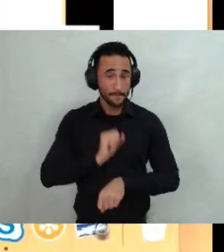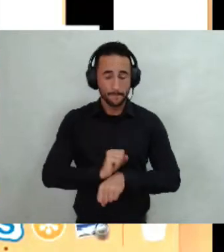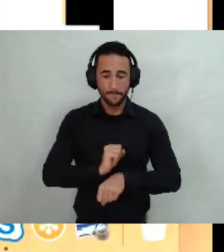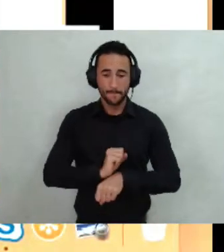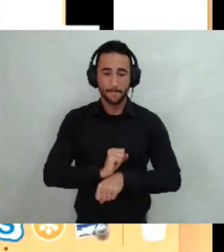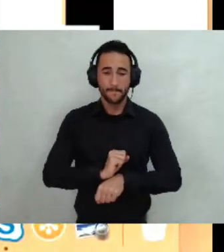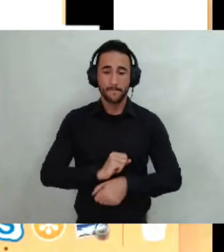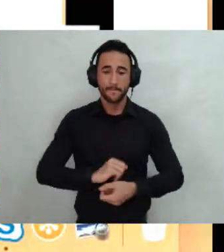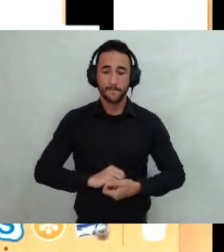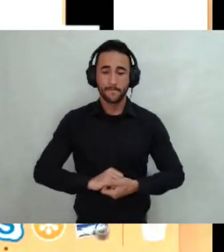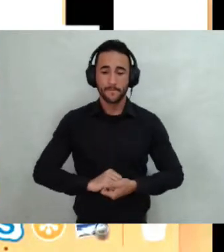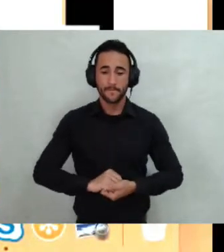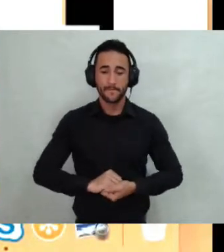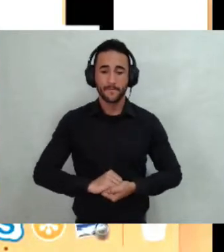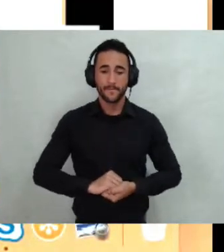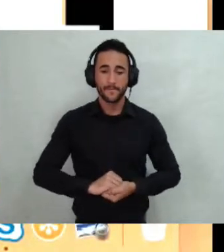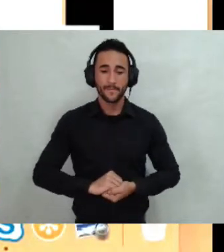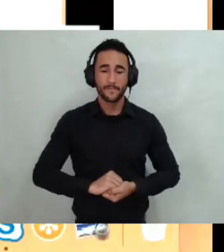compartilhar.